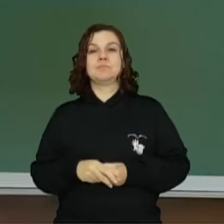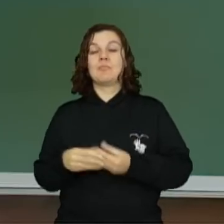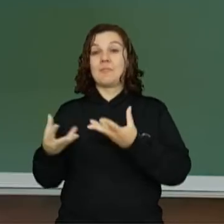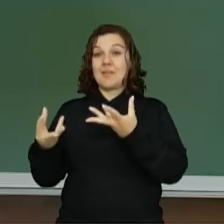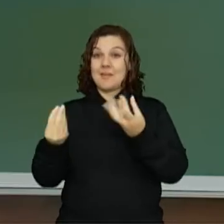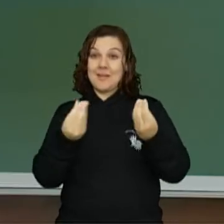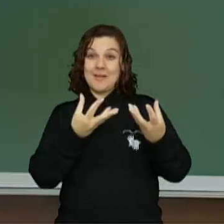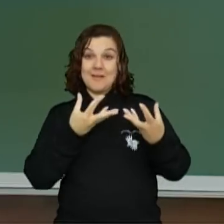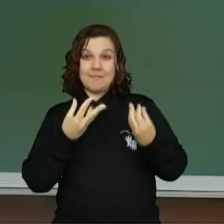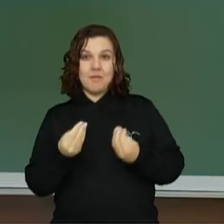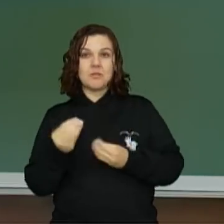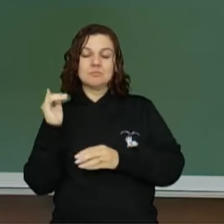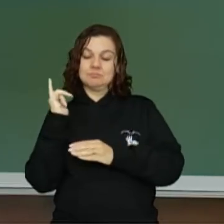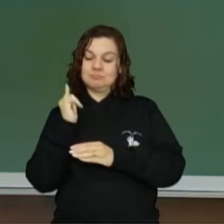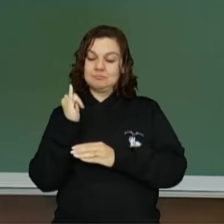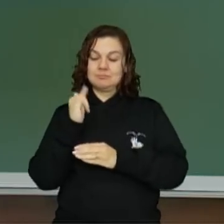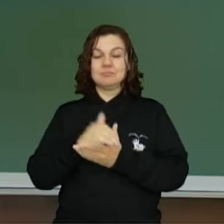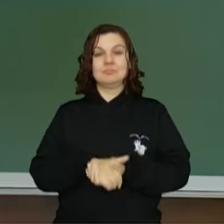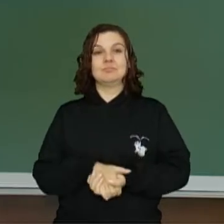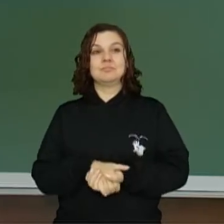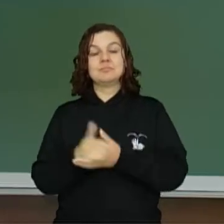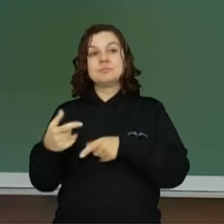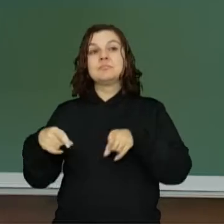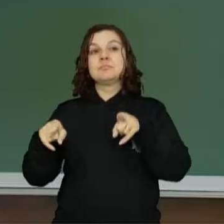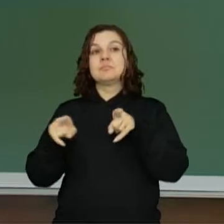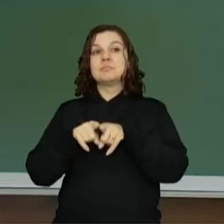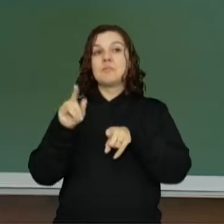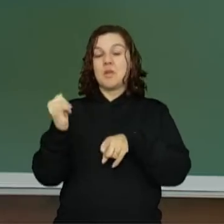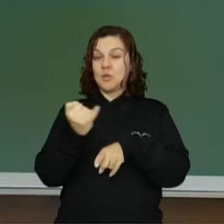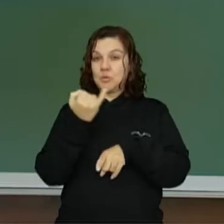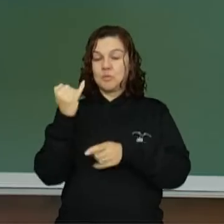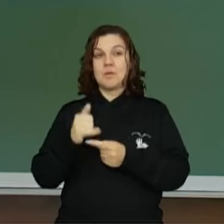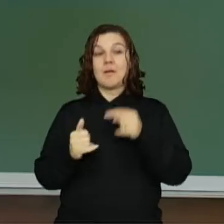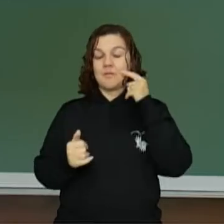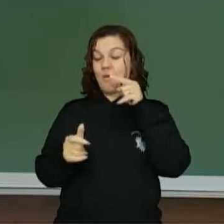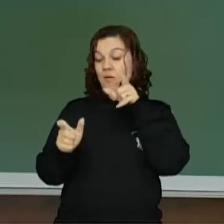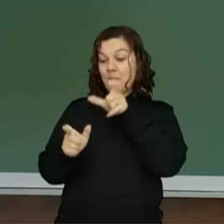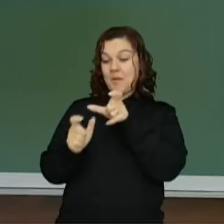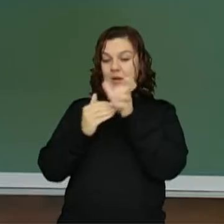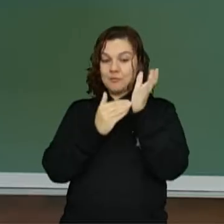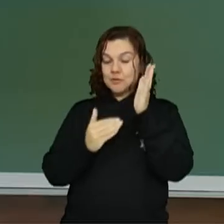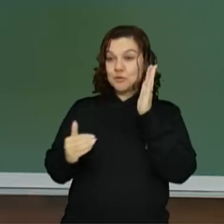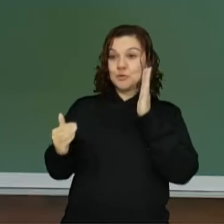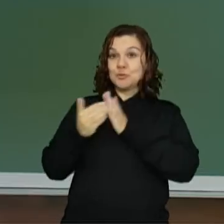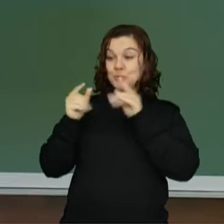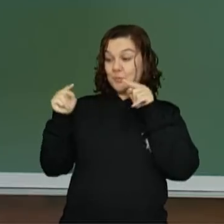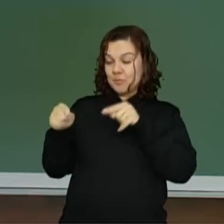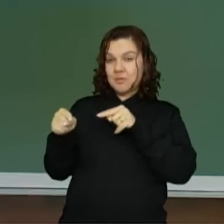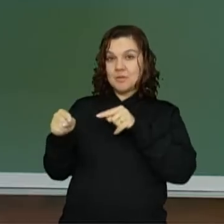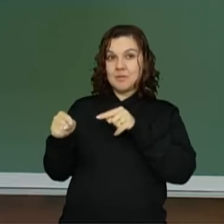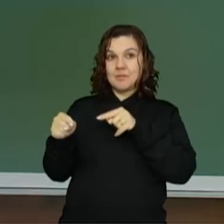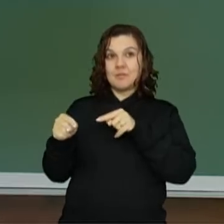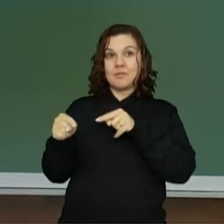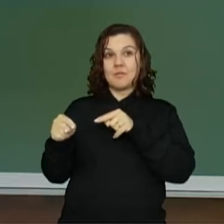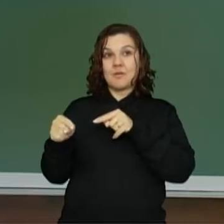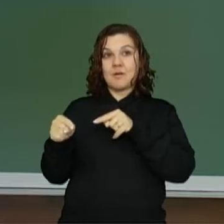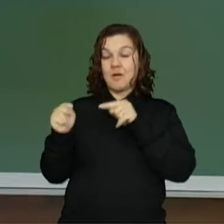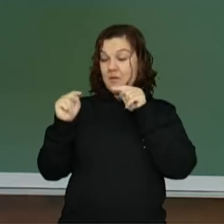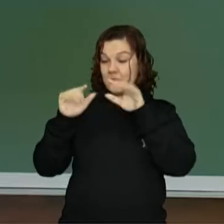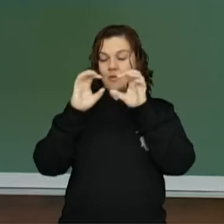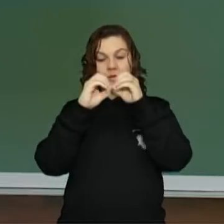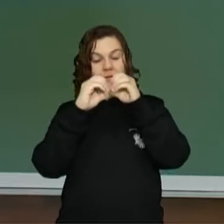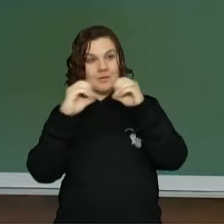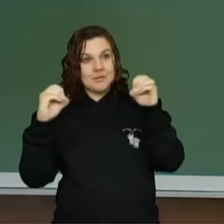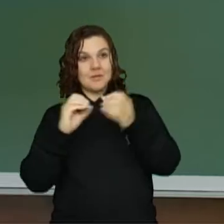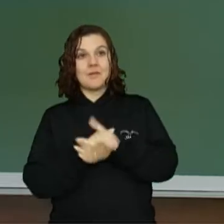Várias citações dela também é muito relevante. A palavra tudo aqui, que está aqui na